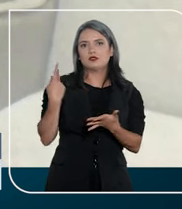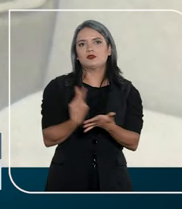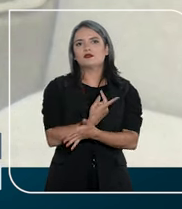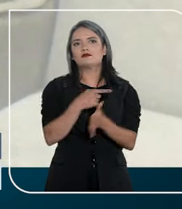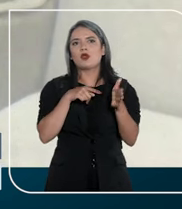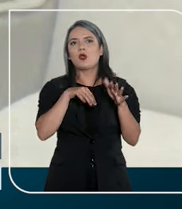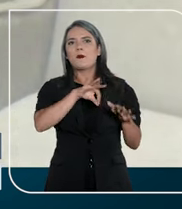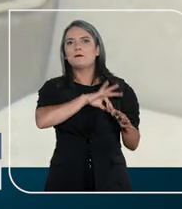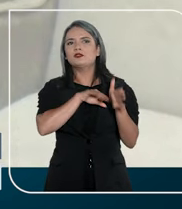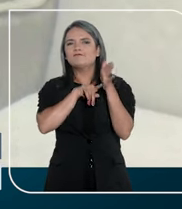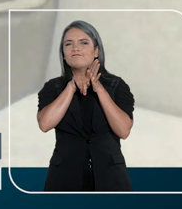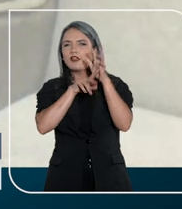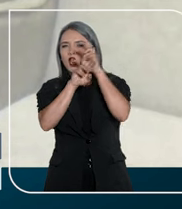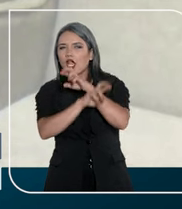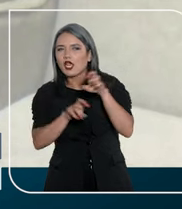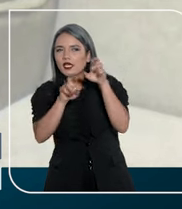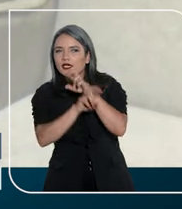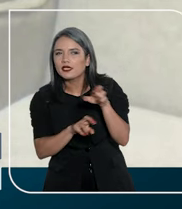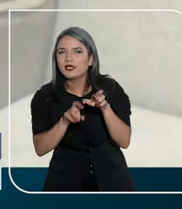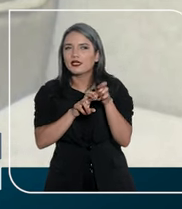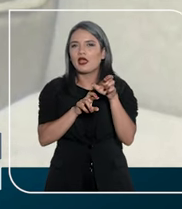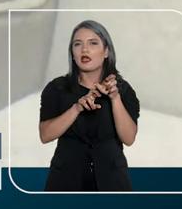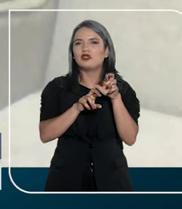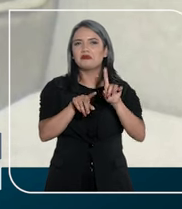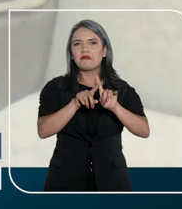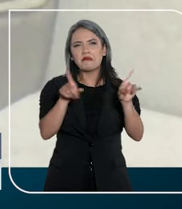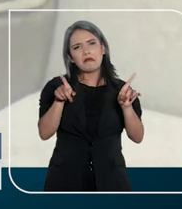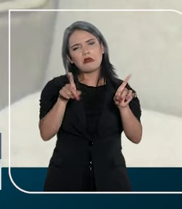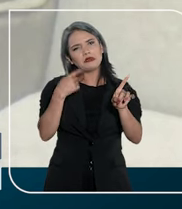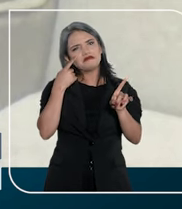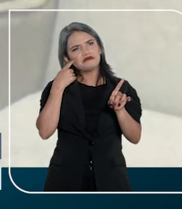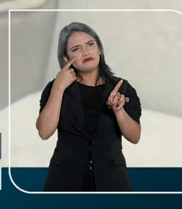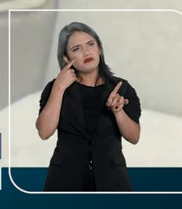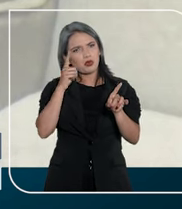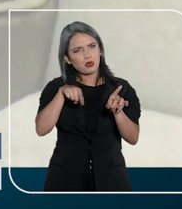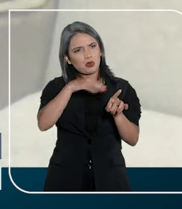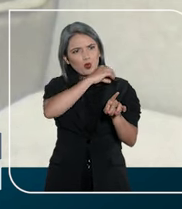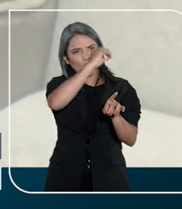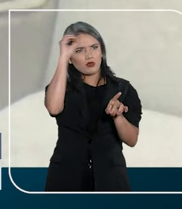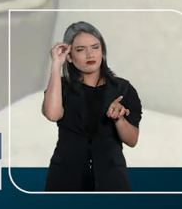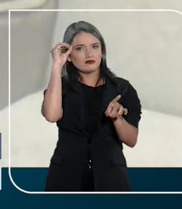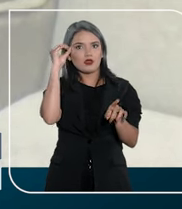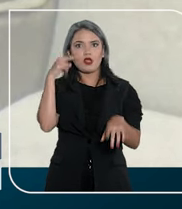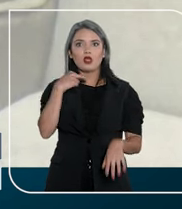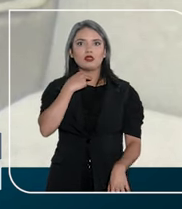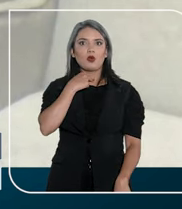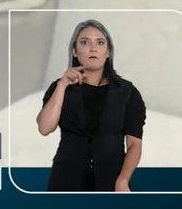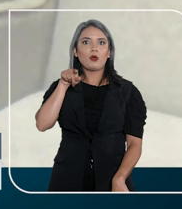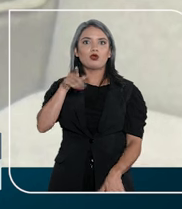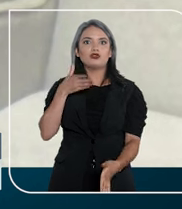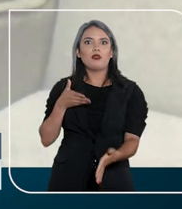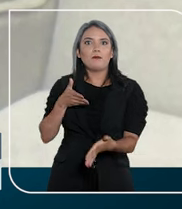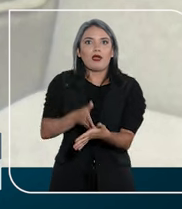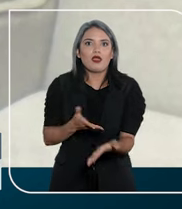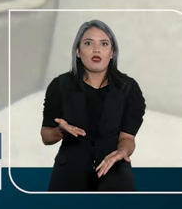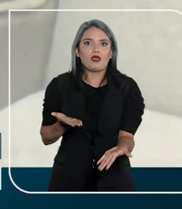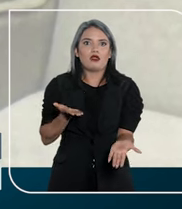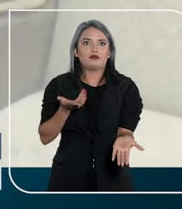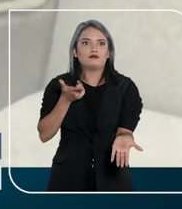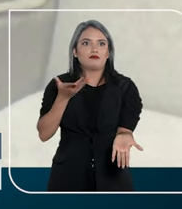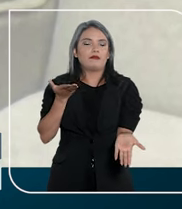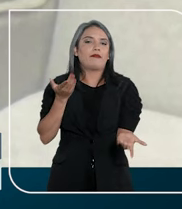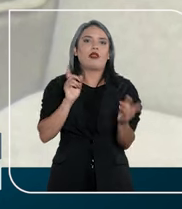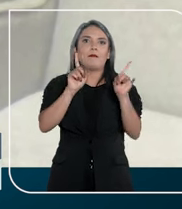inquérito policial e esse inquérito policial ter sido arquivado, esse fato não pode desabonar o comportamento de alguém